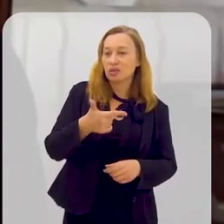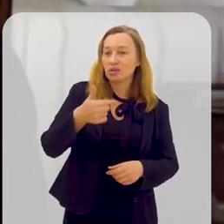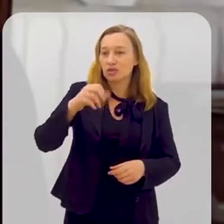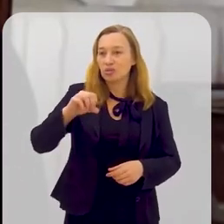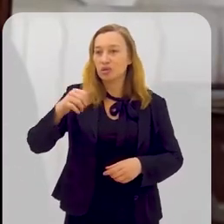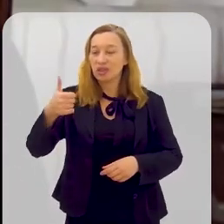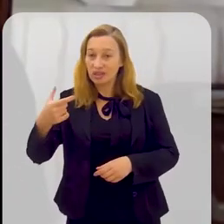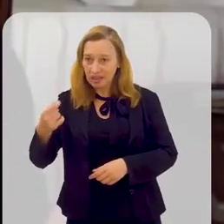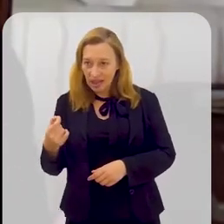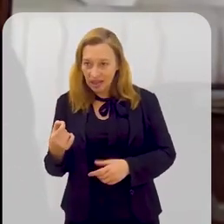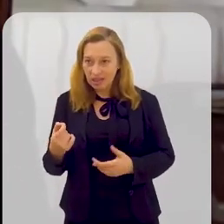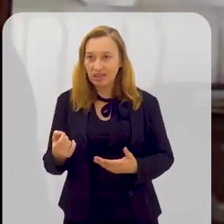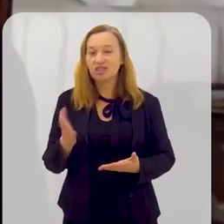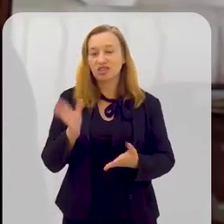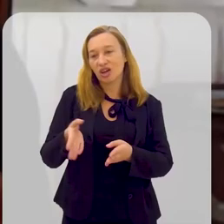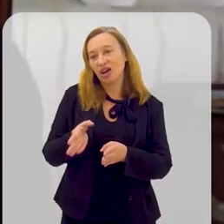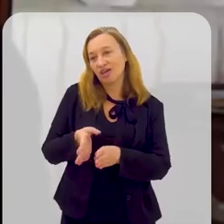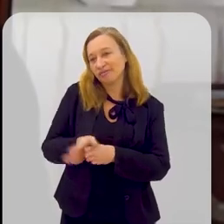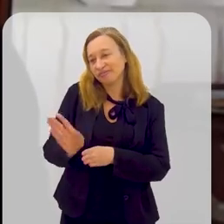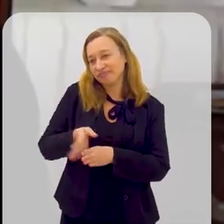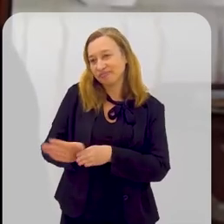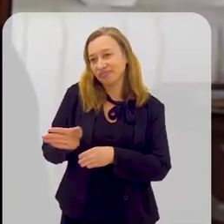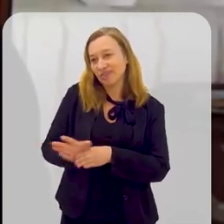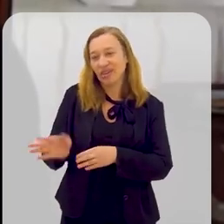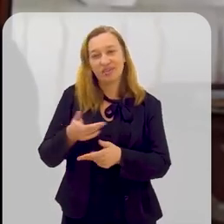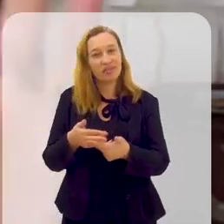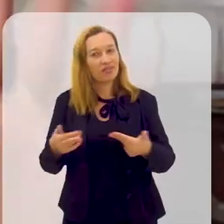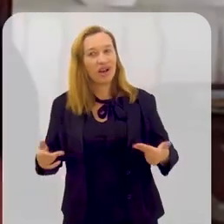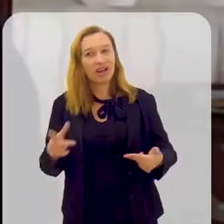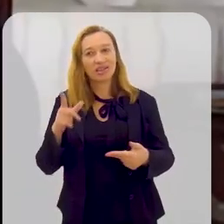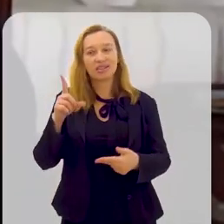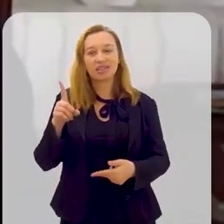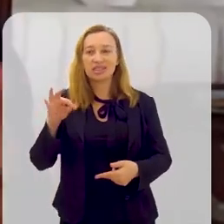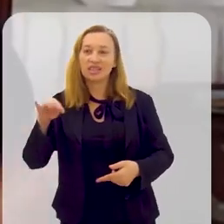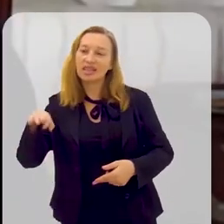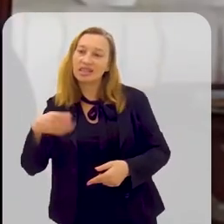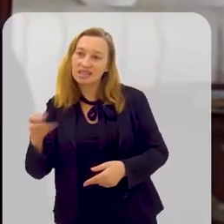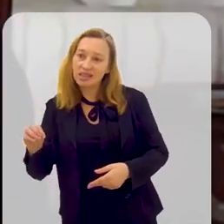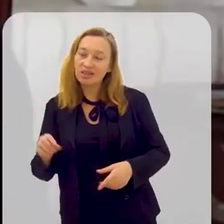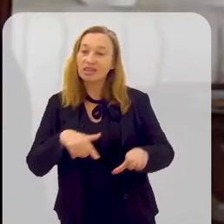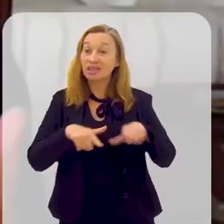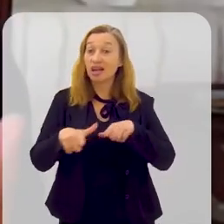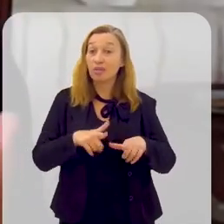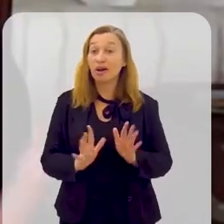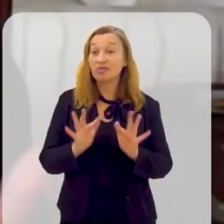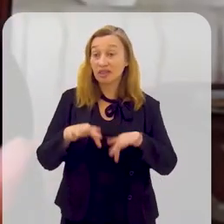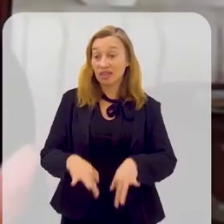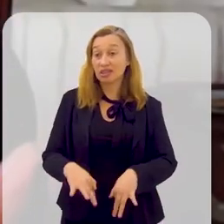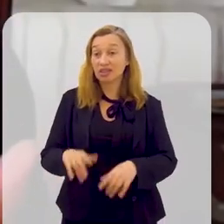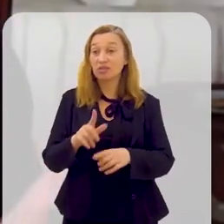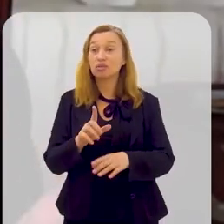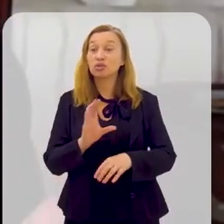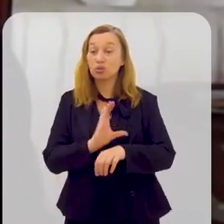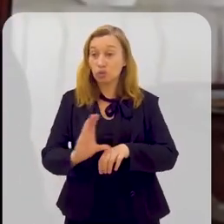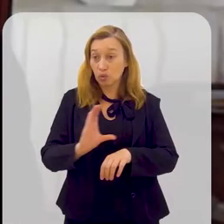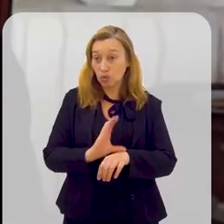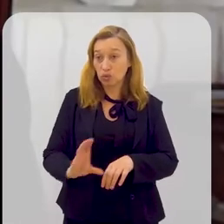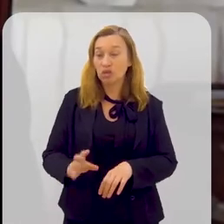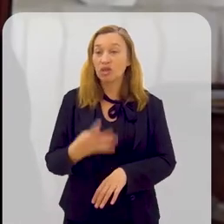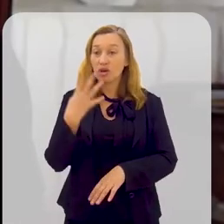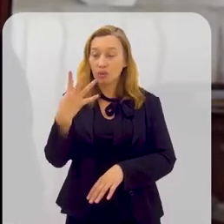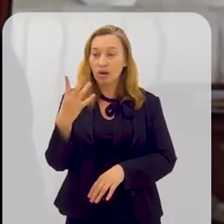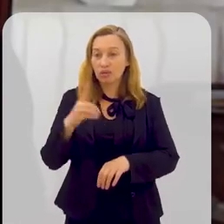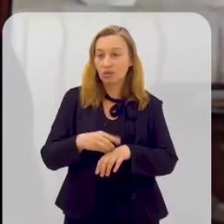tô desde 2010 não Já orientei muitas dissertações trabalho de conclusão de curso e quatro